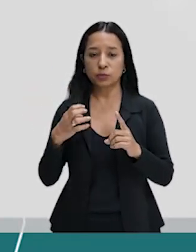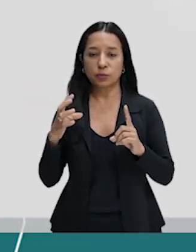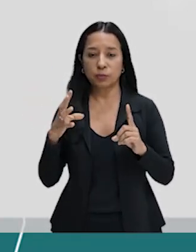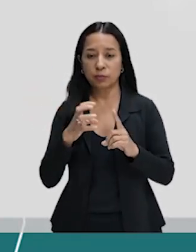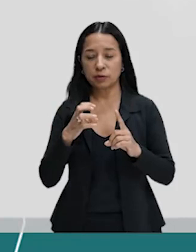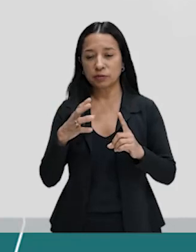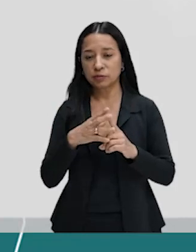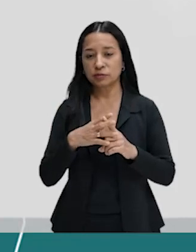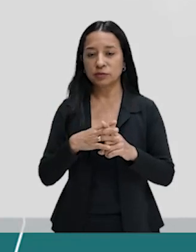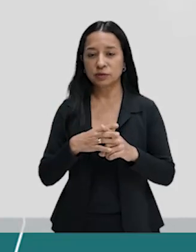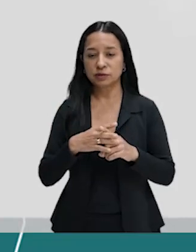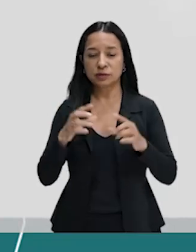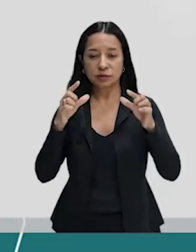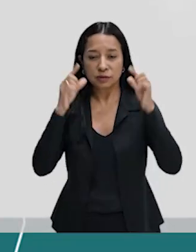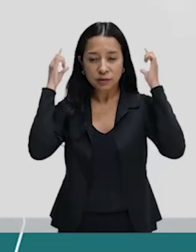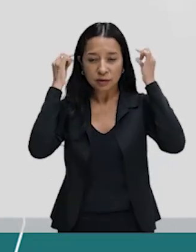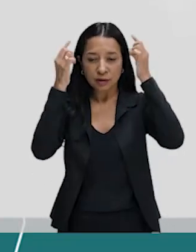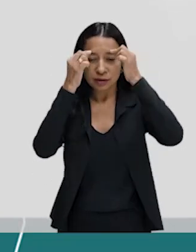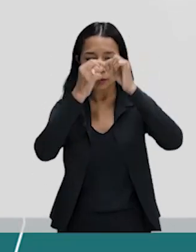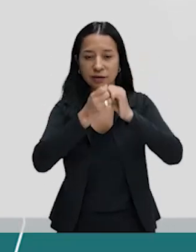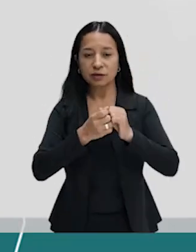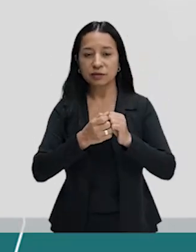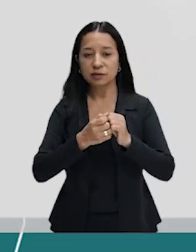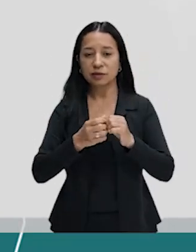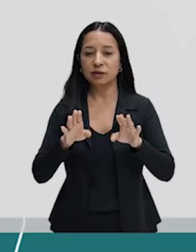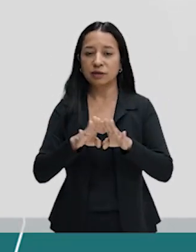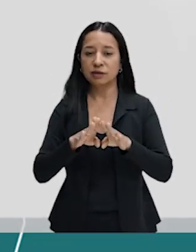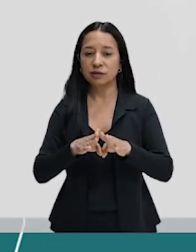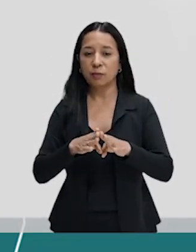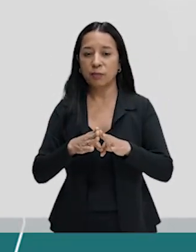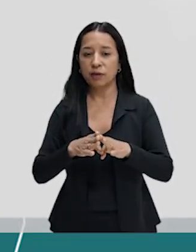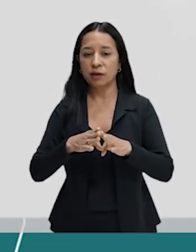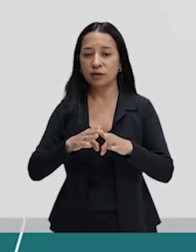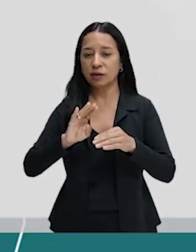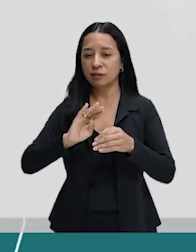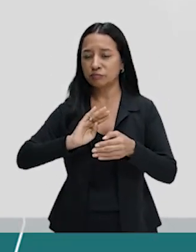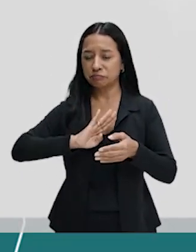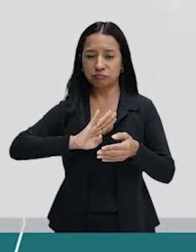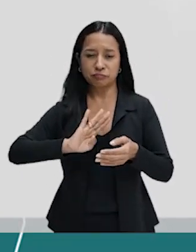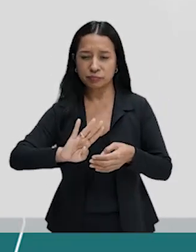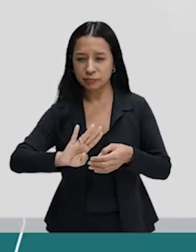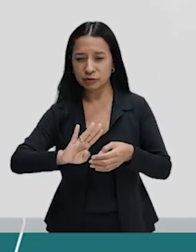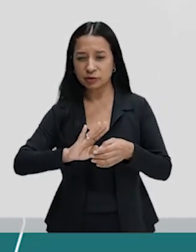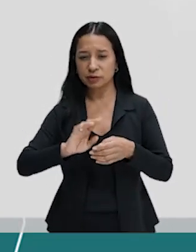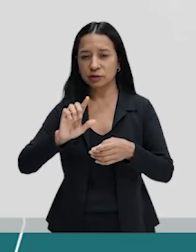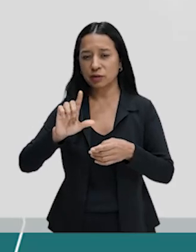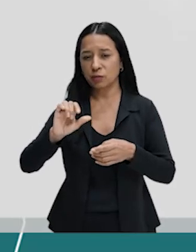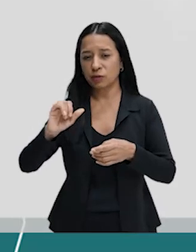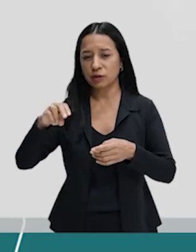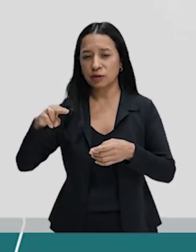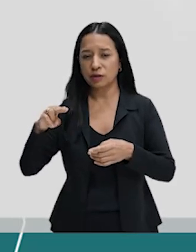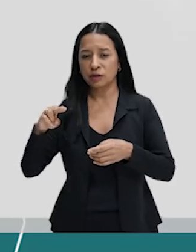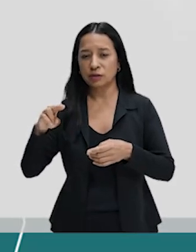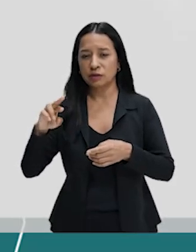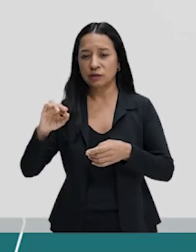disso, né, que é a greco-romana, e rejeição do lirismo. Nada de muita melosidade, não.